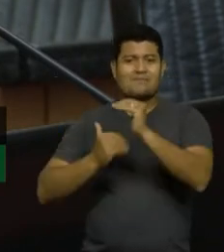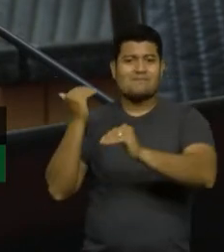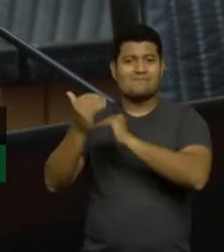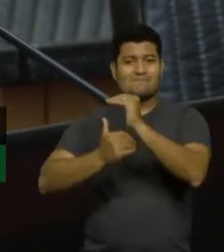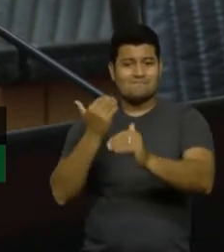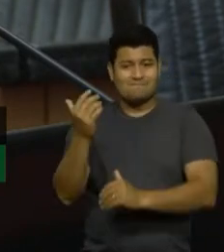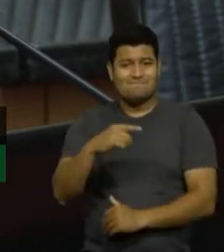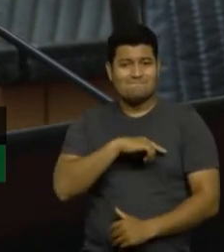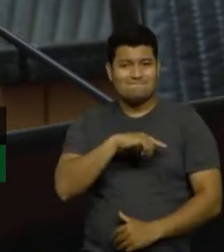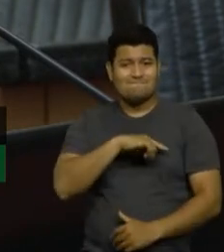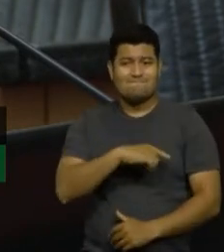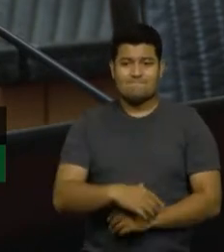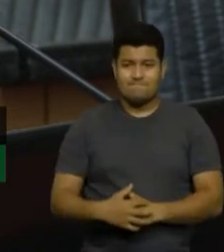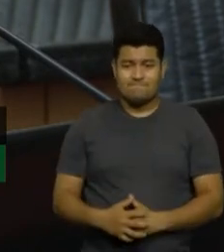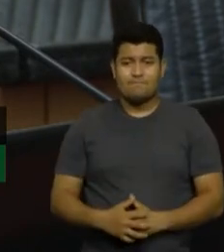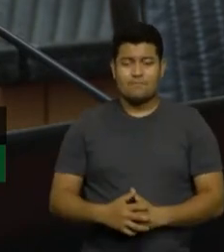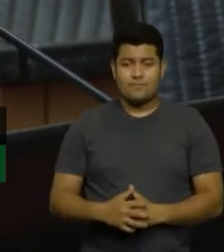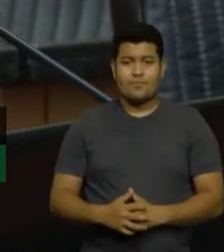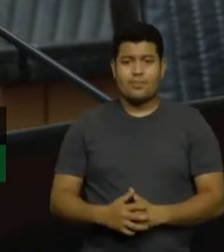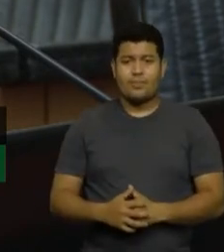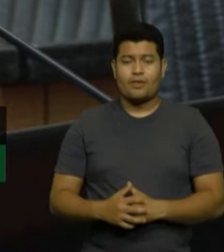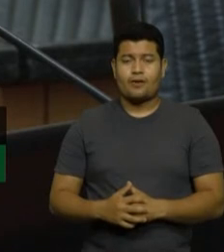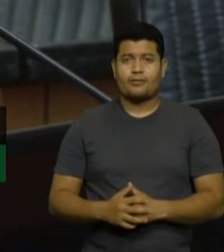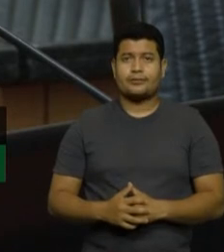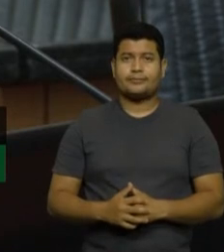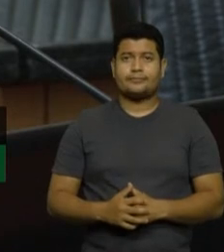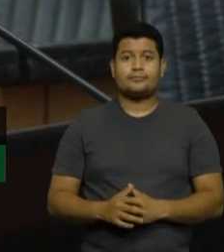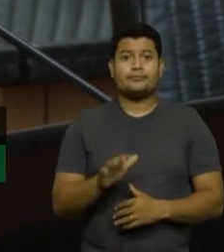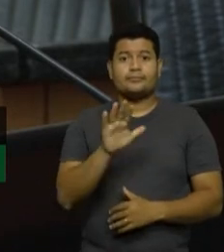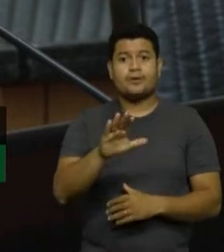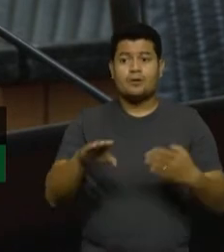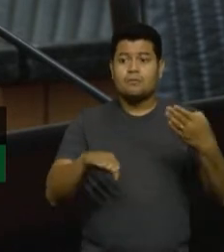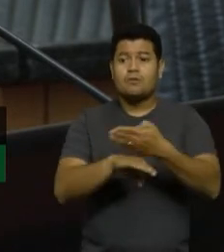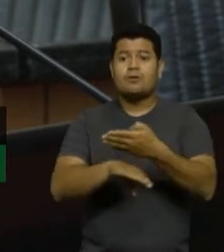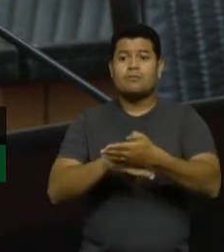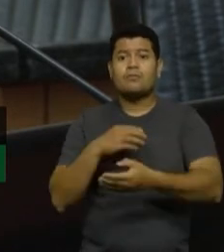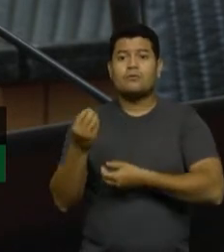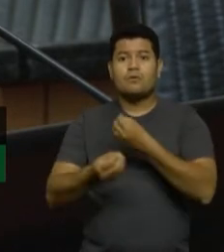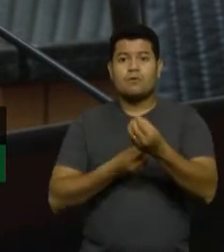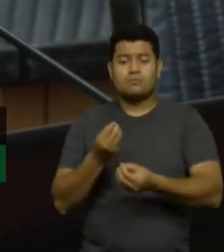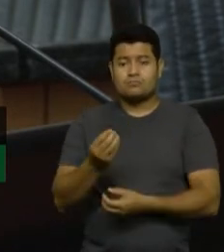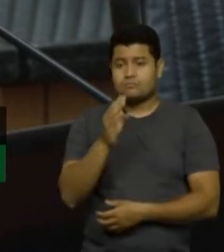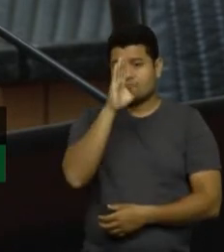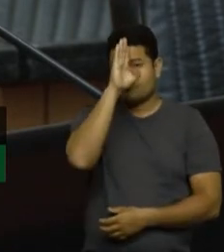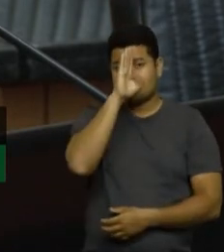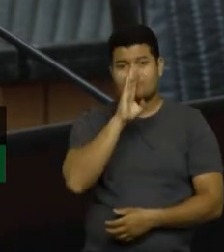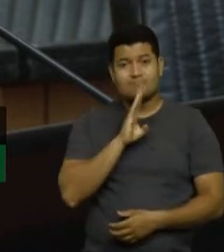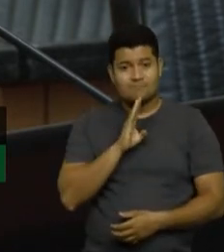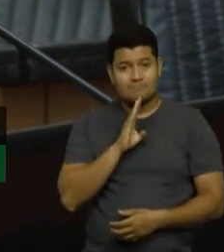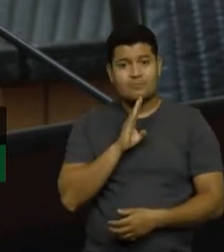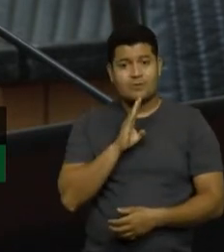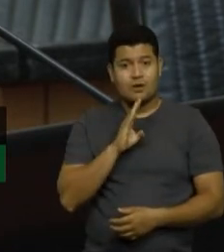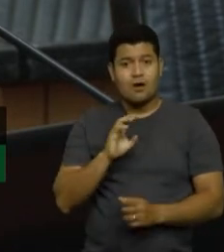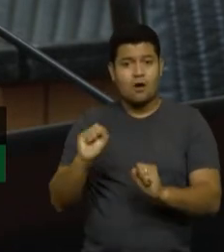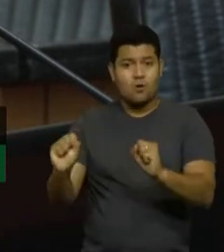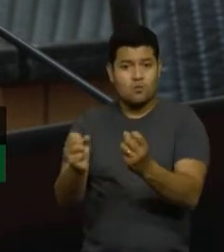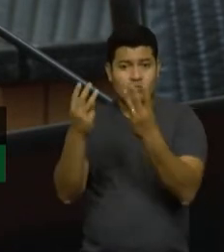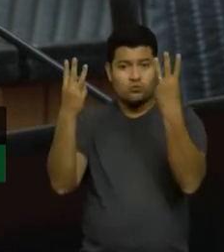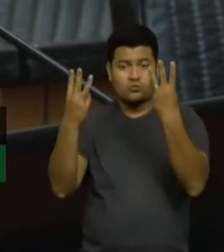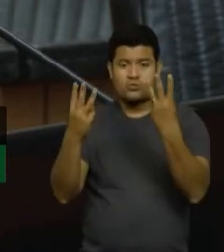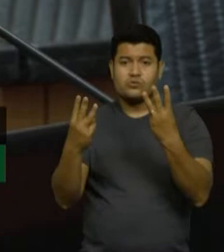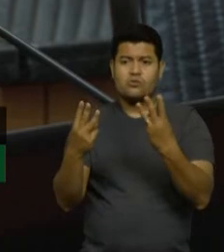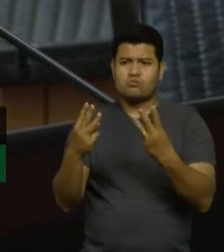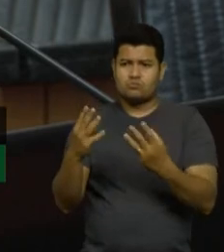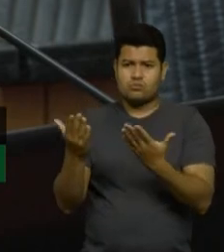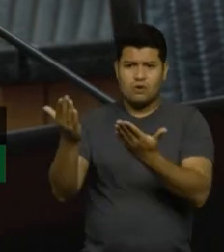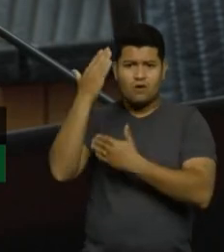ajudaram a construir a sua Bedão Batista. Mas participar de uma forma gratuitamente, com shows de renome, como sempre é